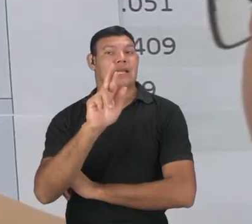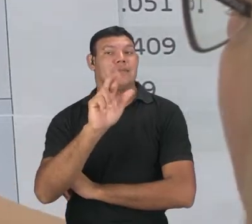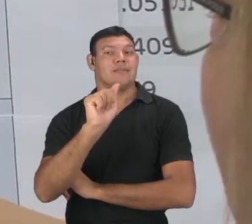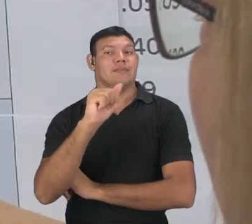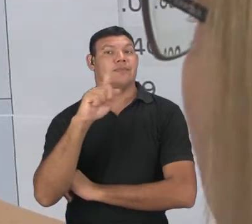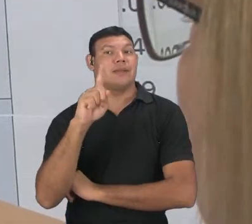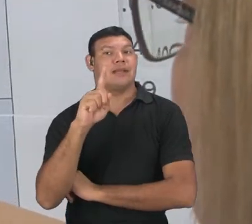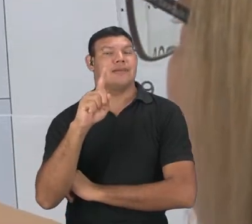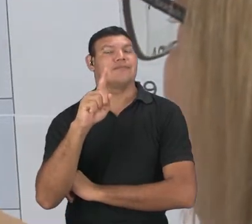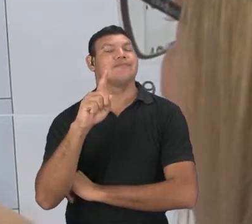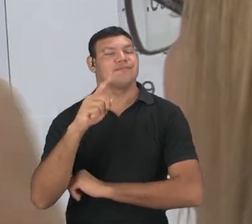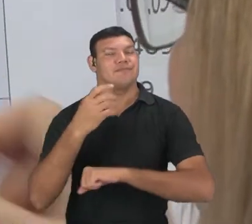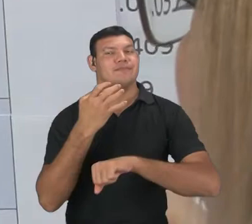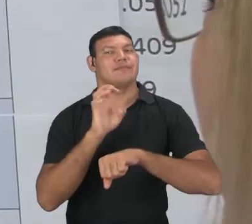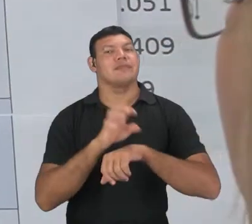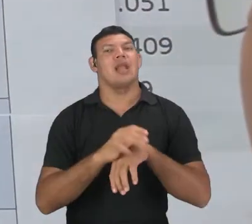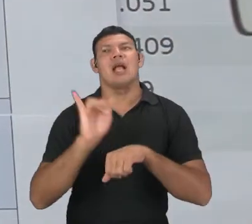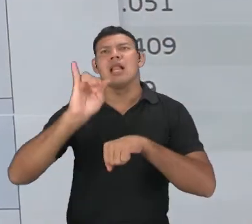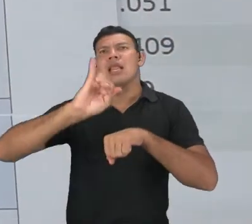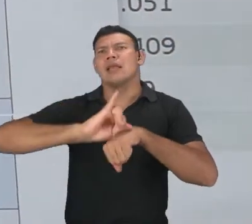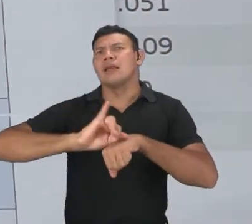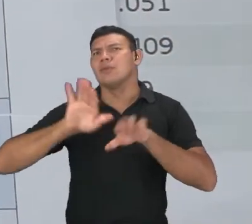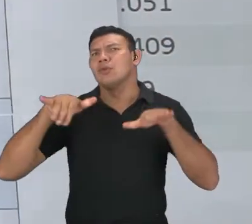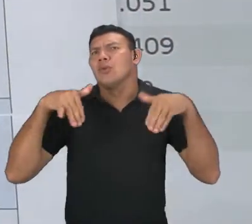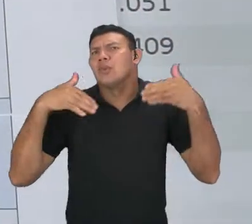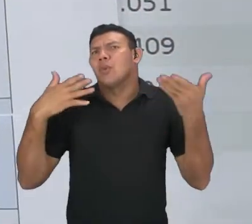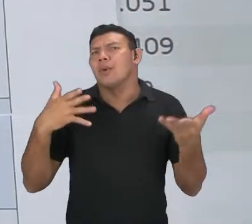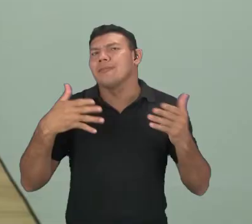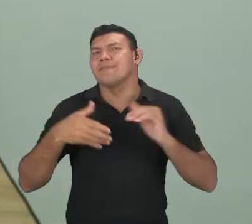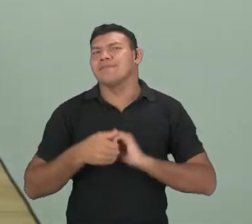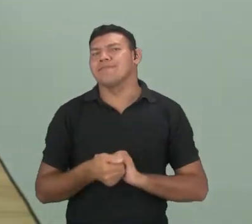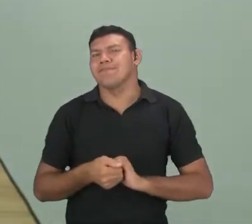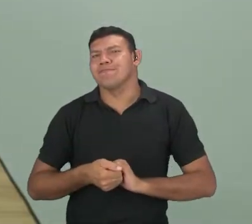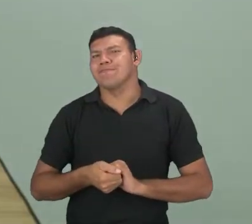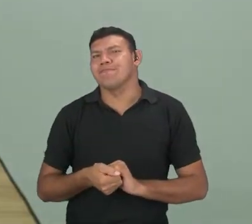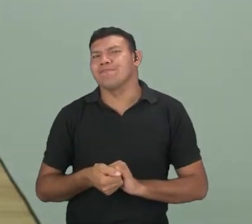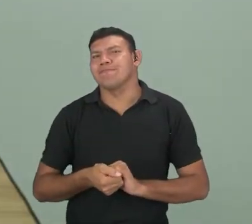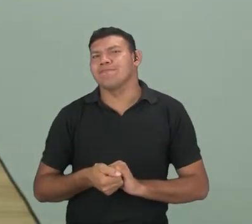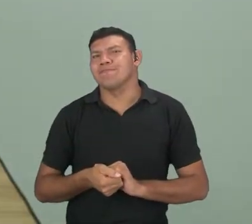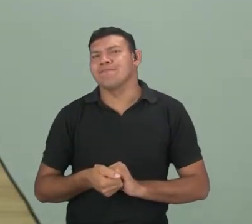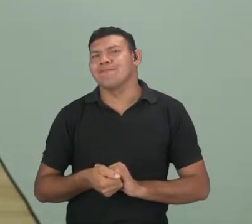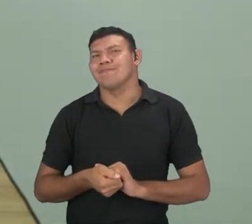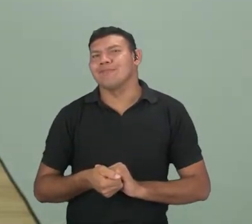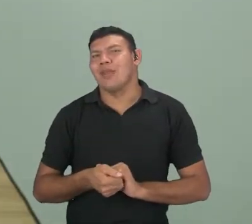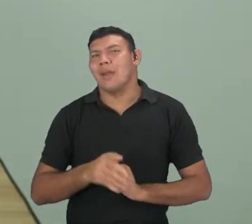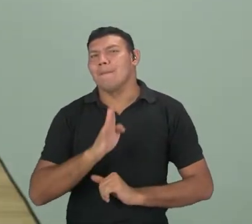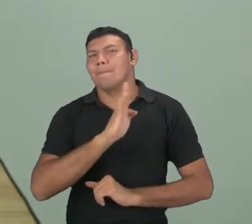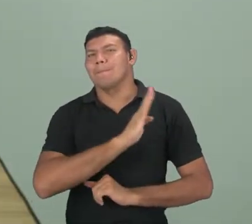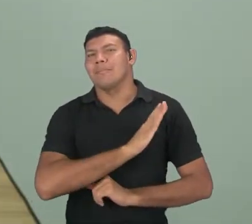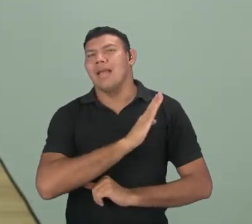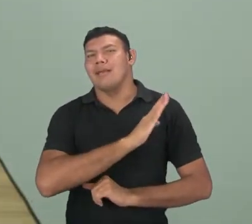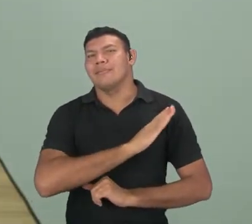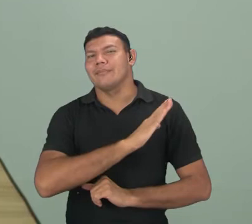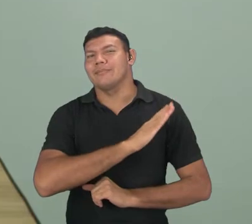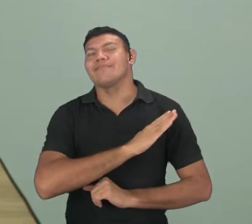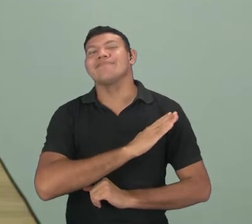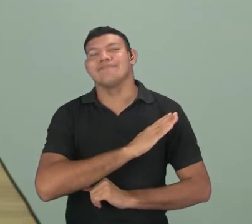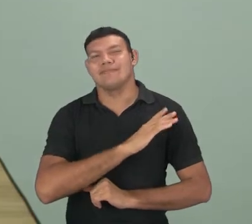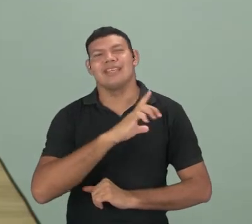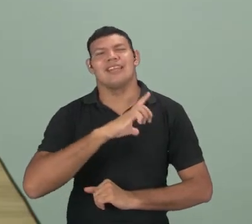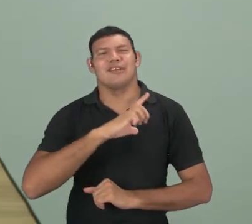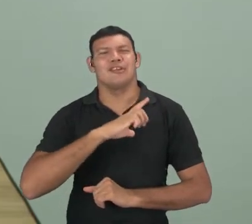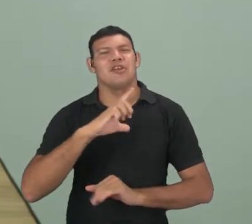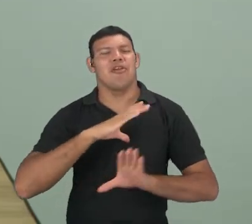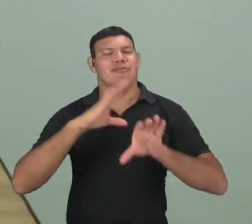O Pará, olha só. Qual é a capital do Pará? Nós até falamos, Belém do Pará. Tem até